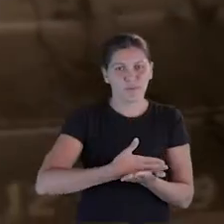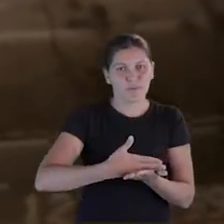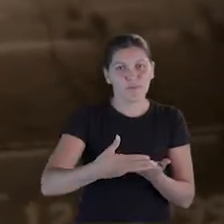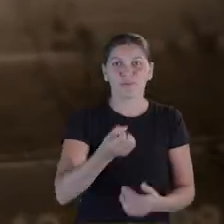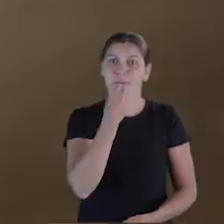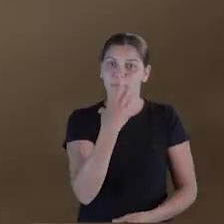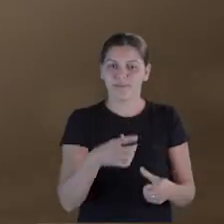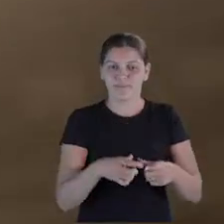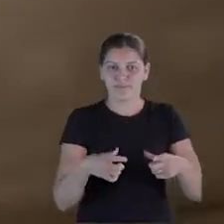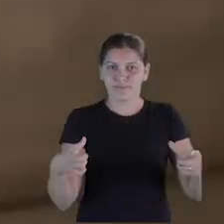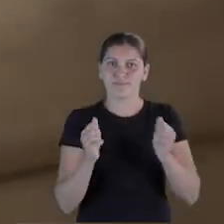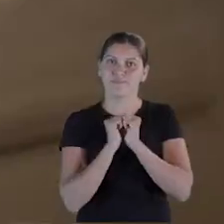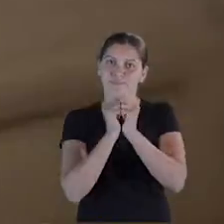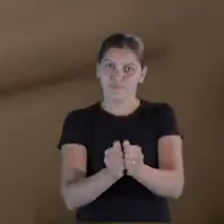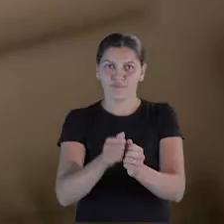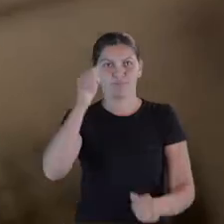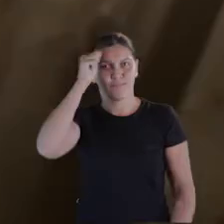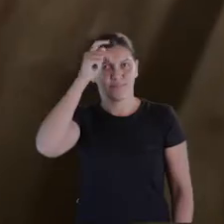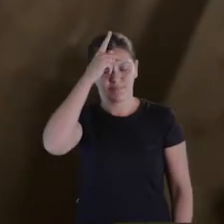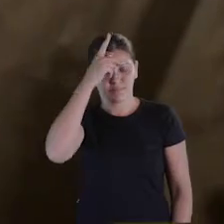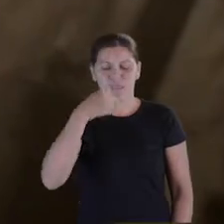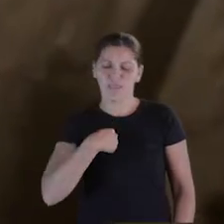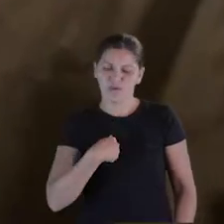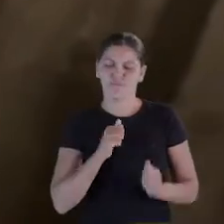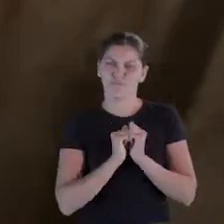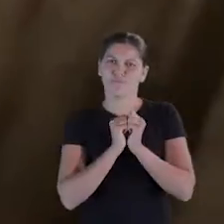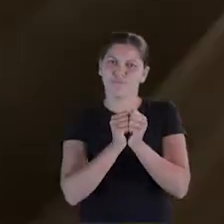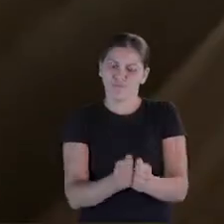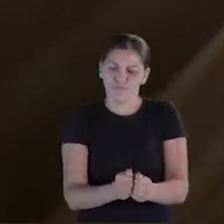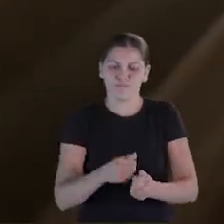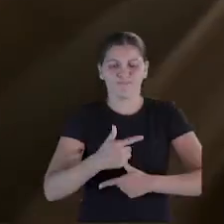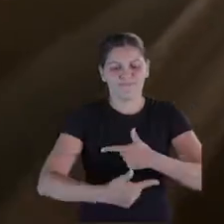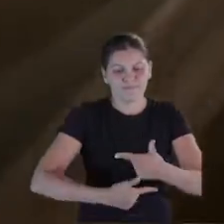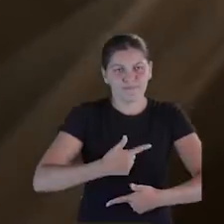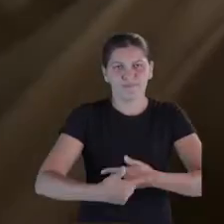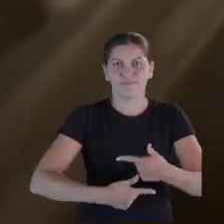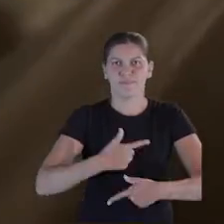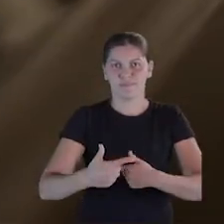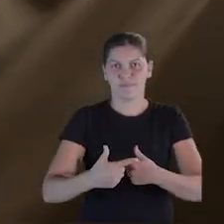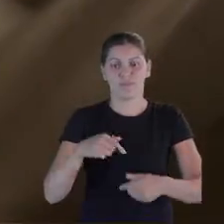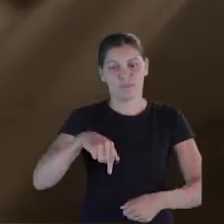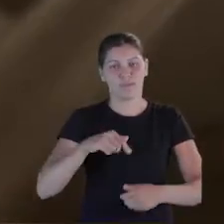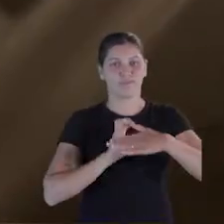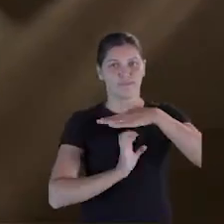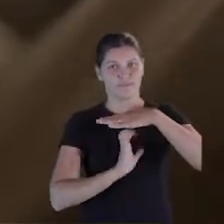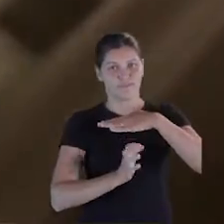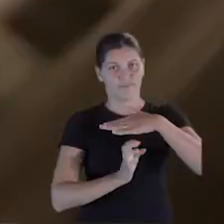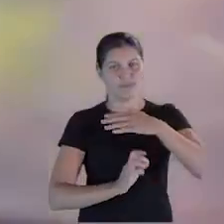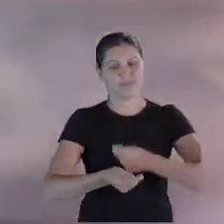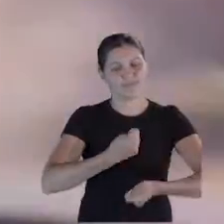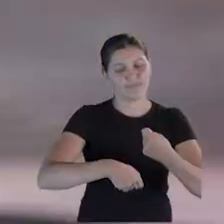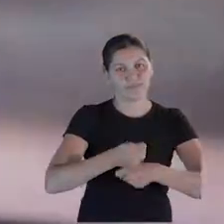muito bem e foi crescendo junto com o município, né? E eu fui me afirmando enquanto gestor desta empresa,